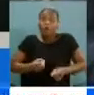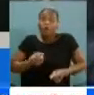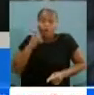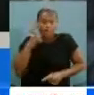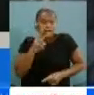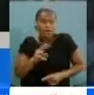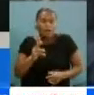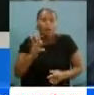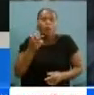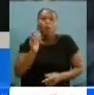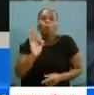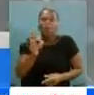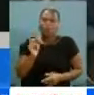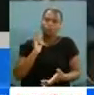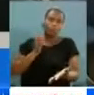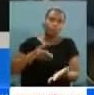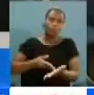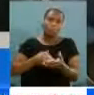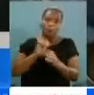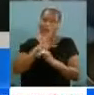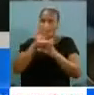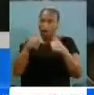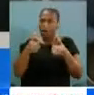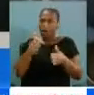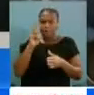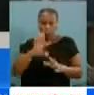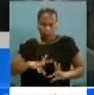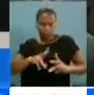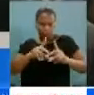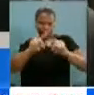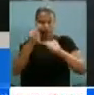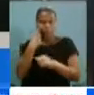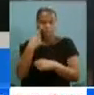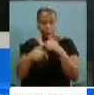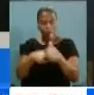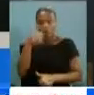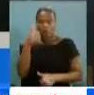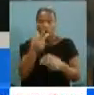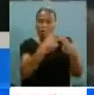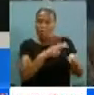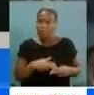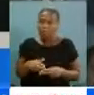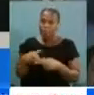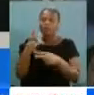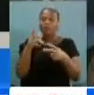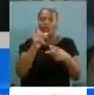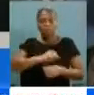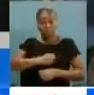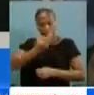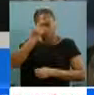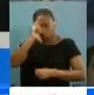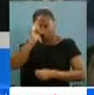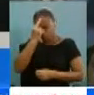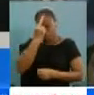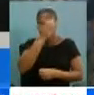nos últimos 4 anos foi impressionante. Vi progressos, conheci melhor a diversidade e a resiliência do